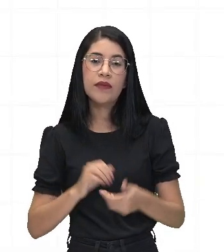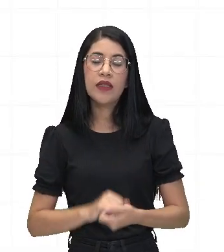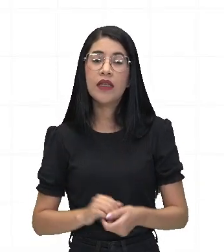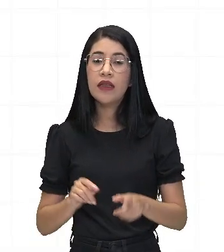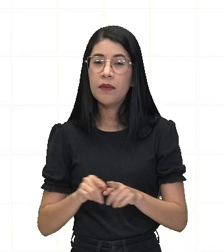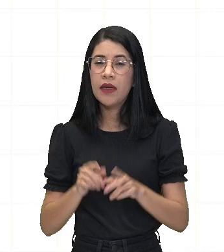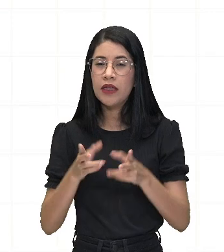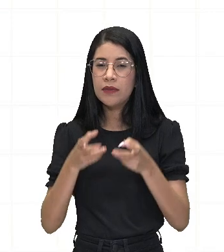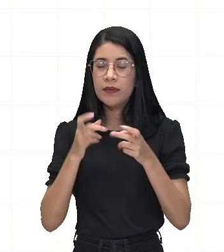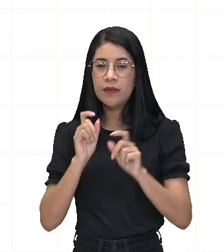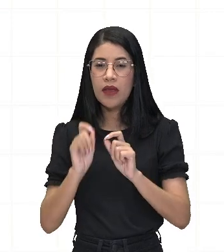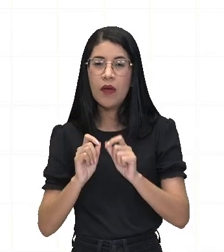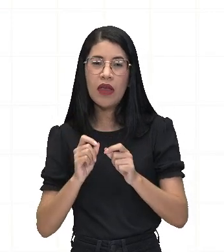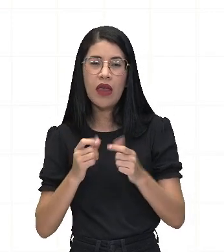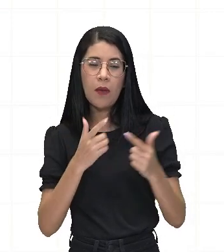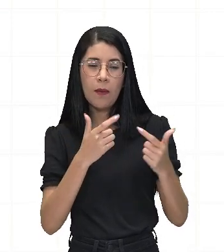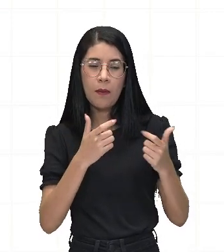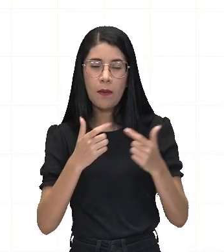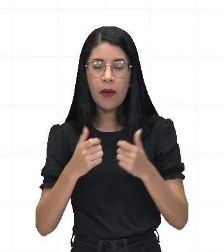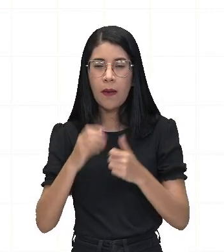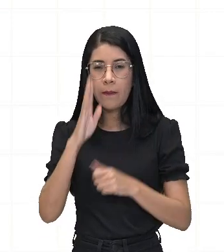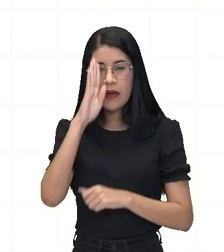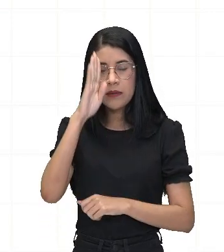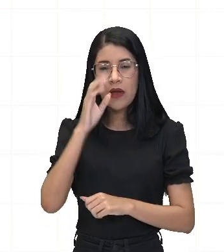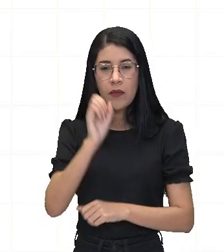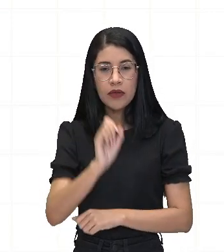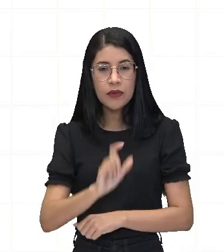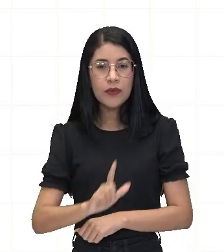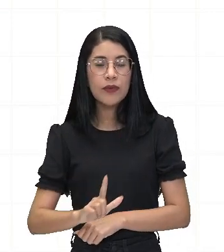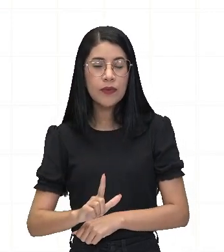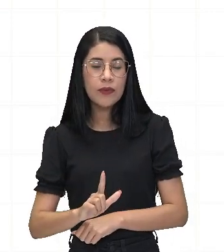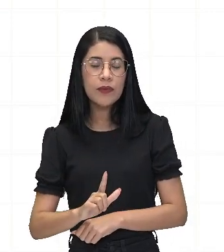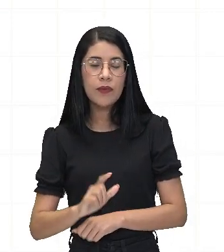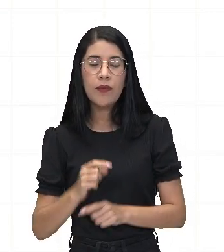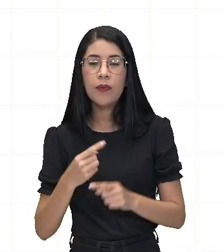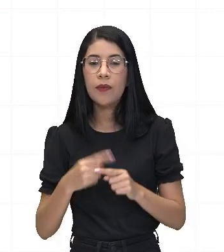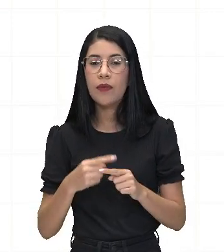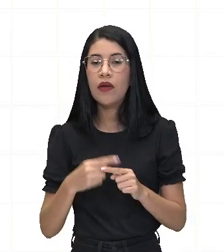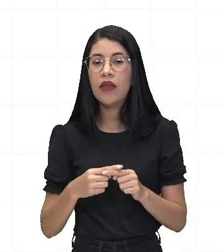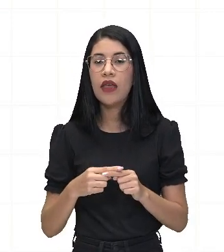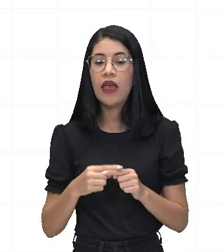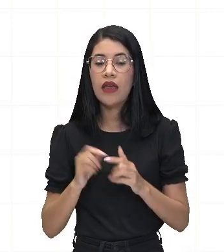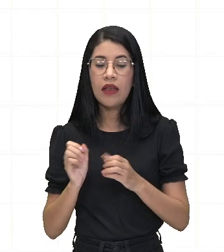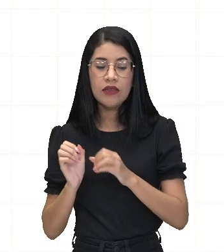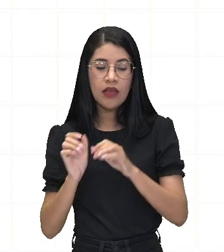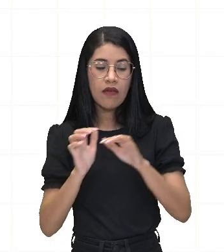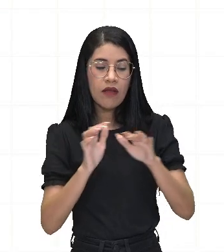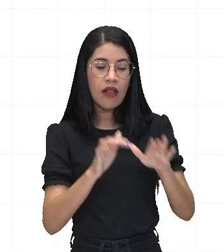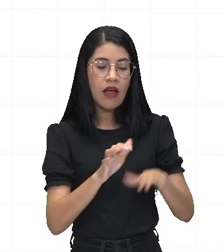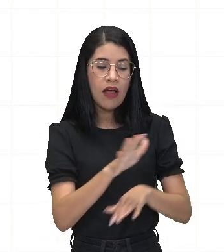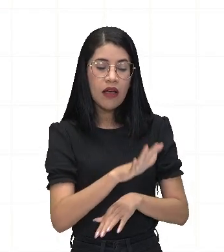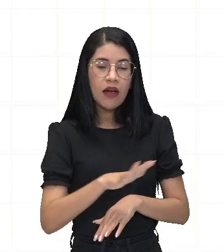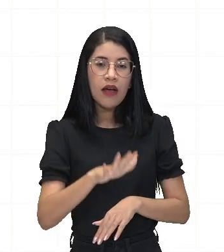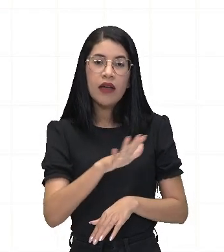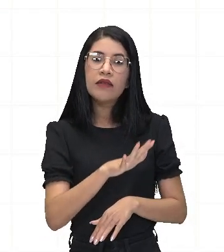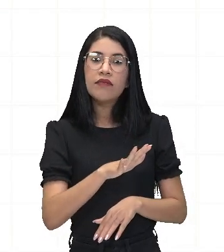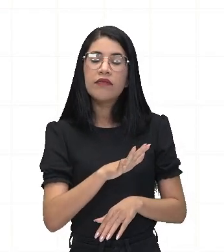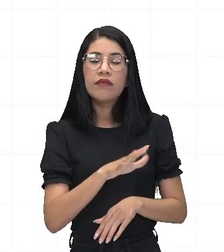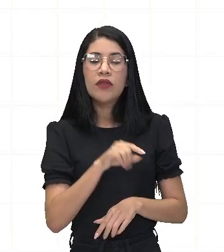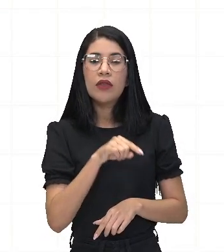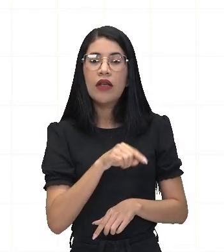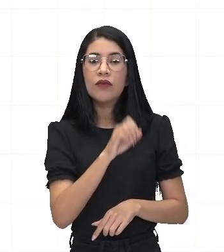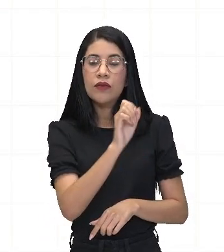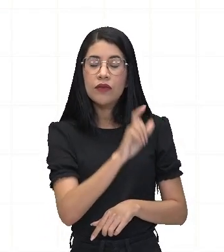ali conflitos mais intensos na região sul, com relação à ocupação, né, ao povoamento dessa